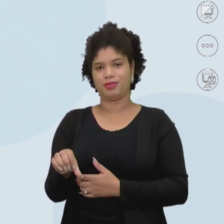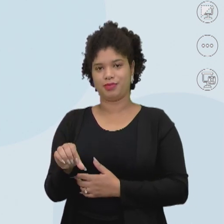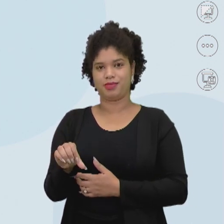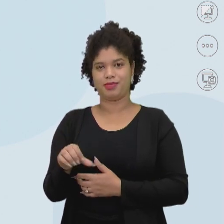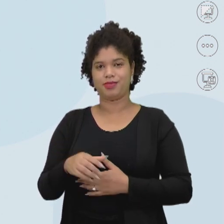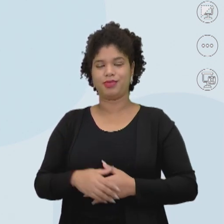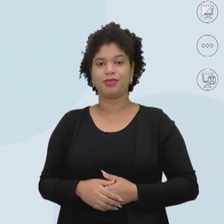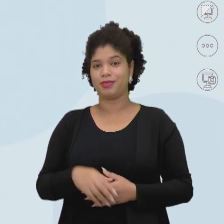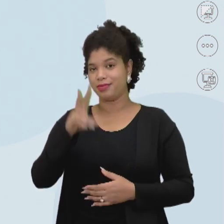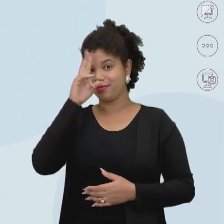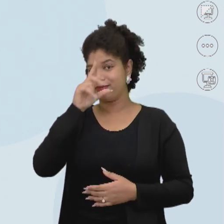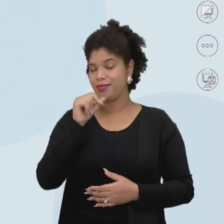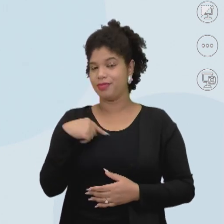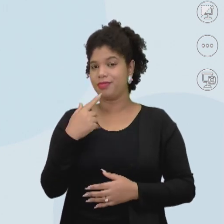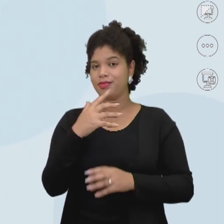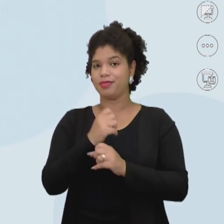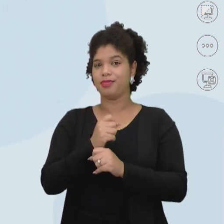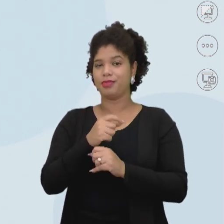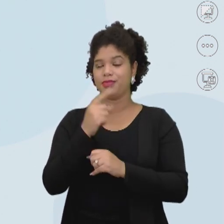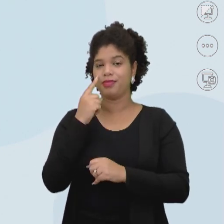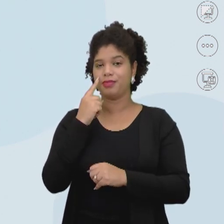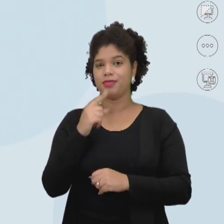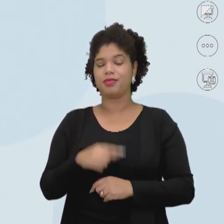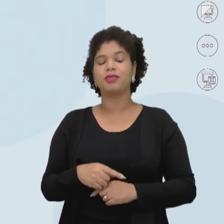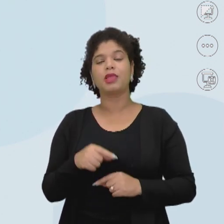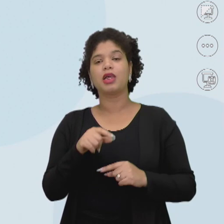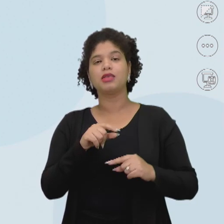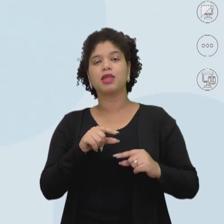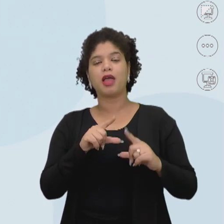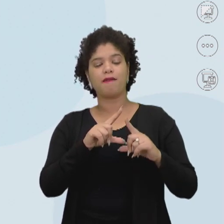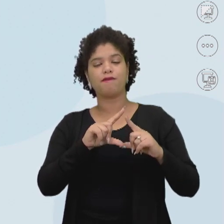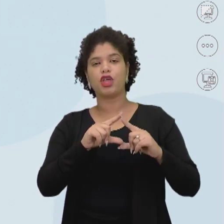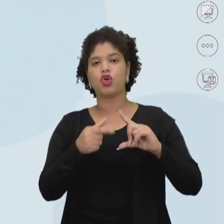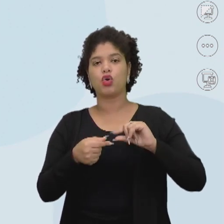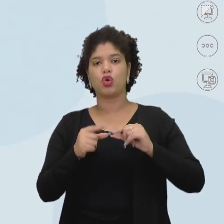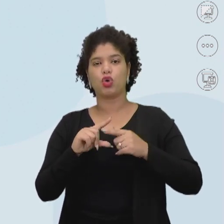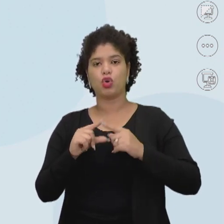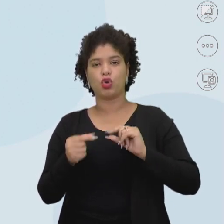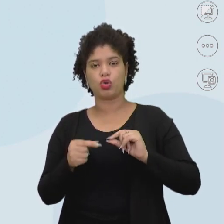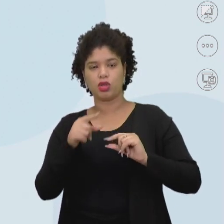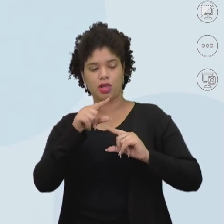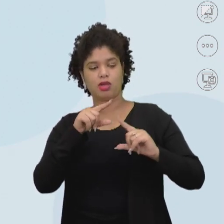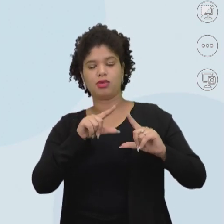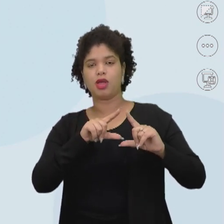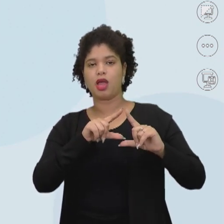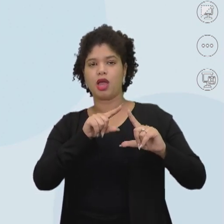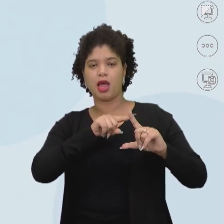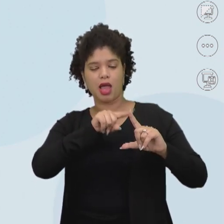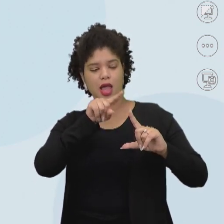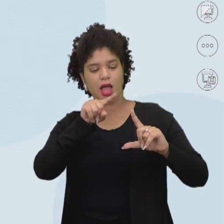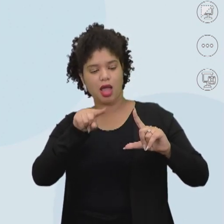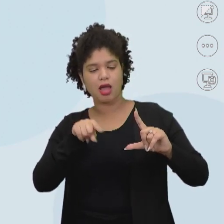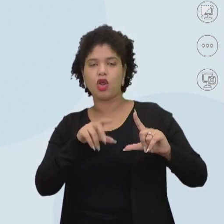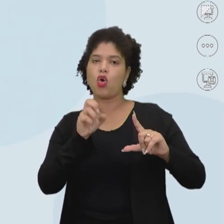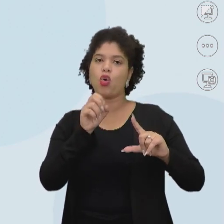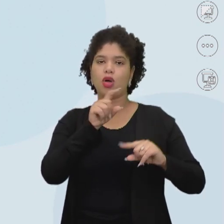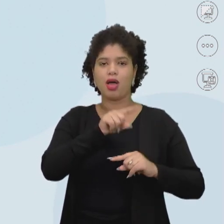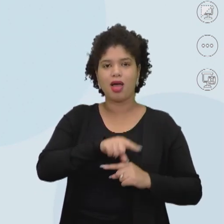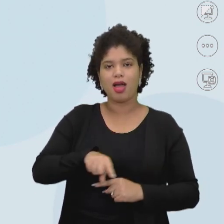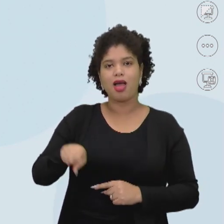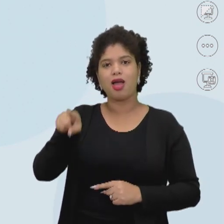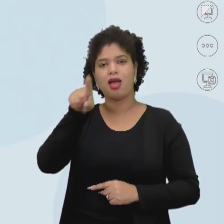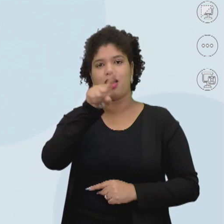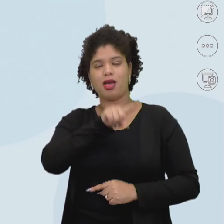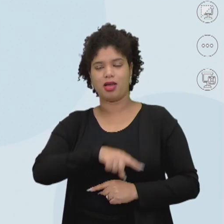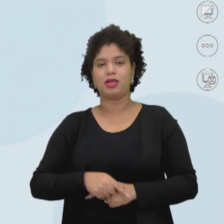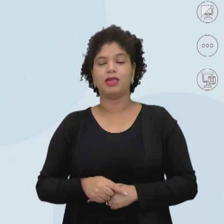EF08MA19. Lembrando que a gente está calculando aí a área de figuras planas, tá? Esse é o objetivo principal dessa habilidade. E se você quiser mais detalhes, é só